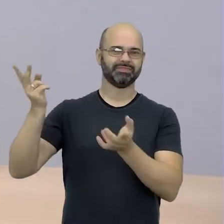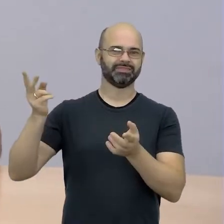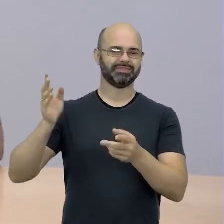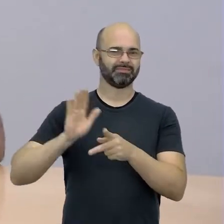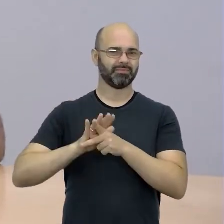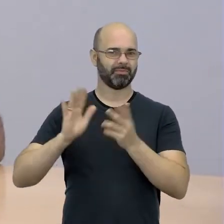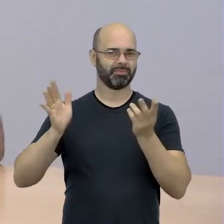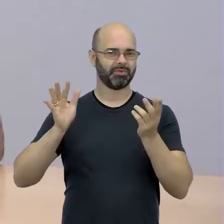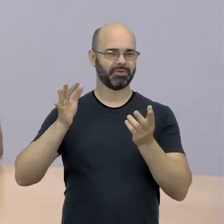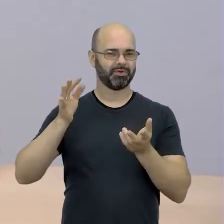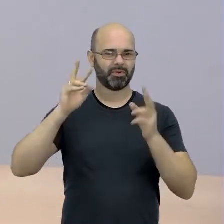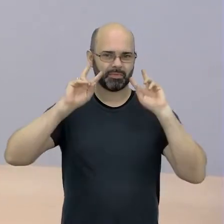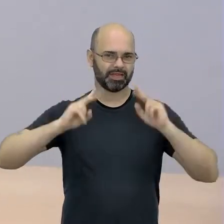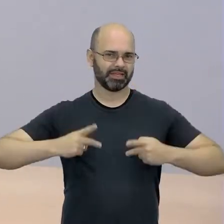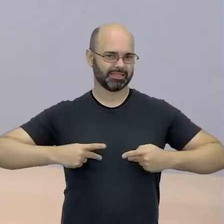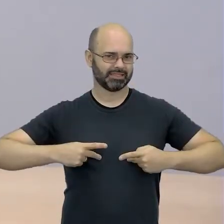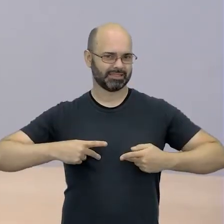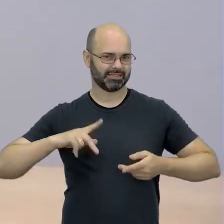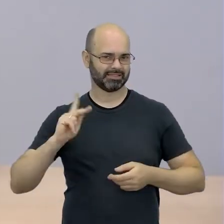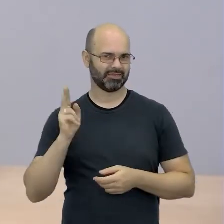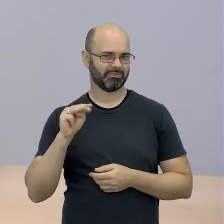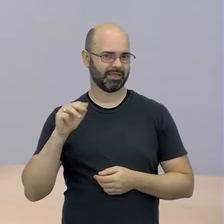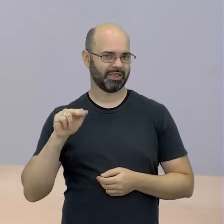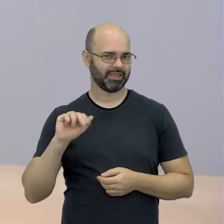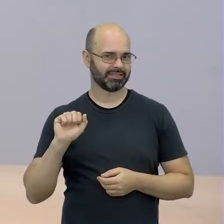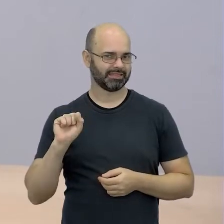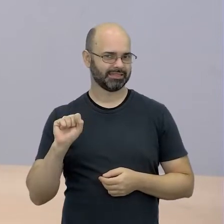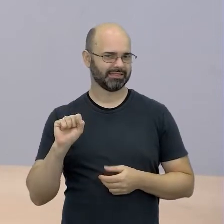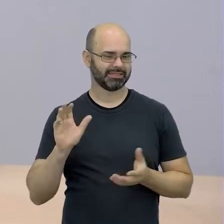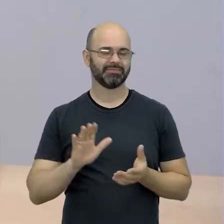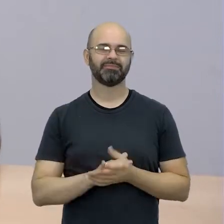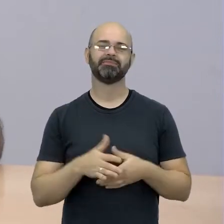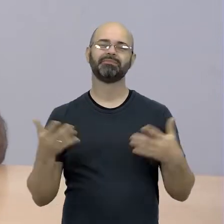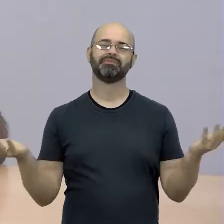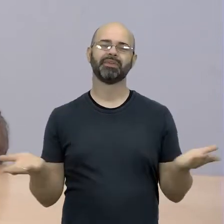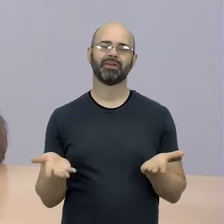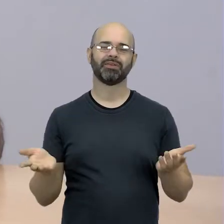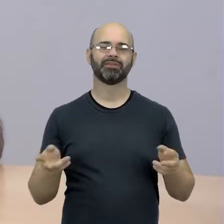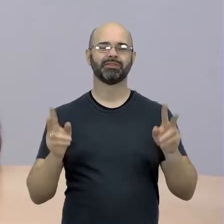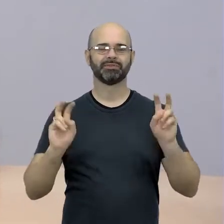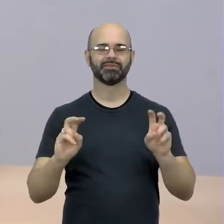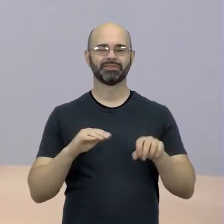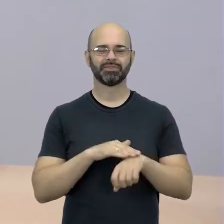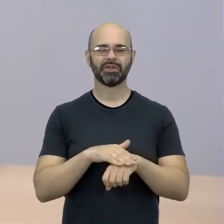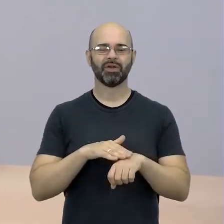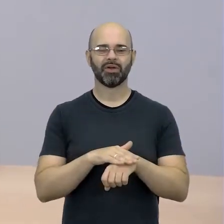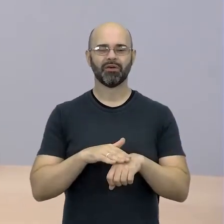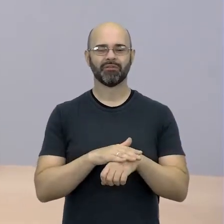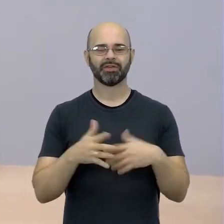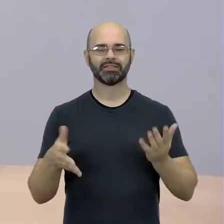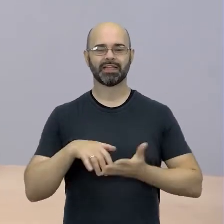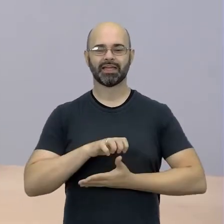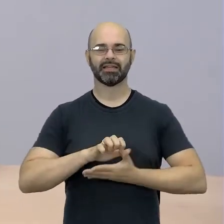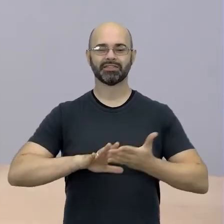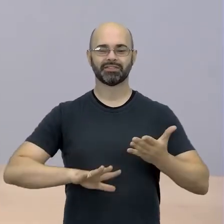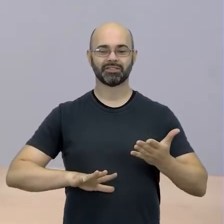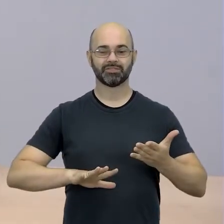para mais esse encontro, avançando. Chegamos, inclusive, até a